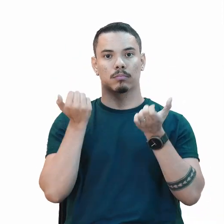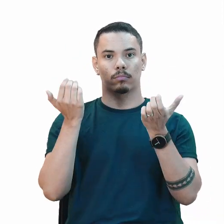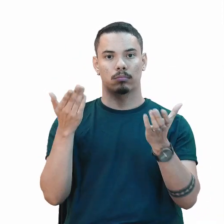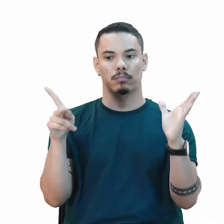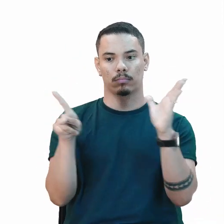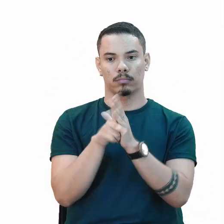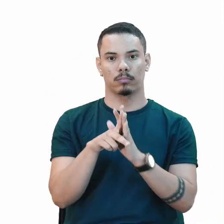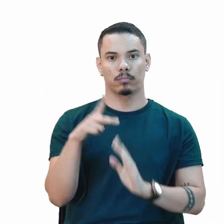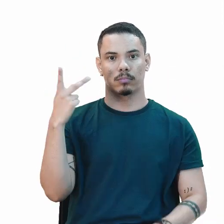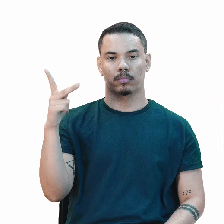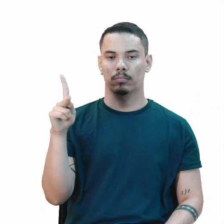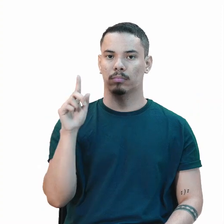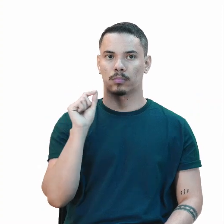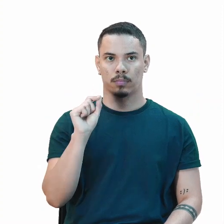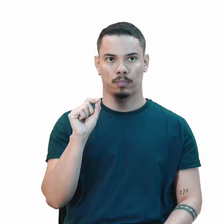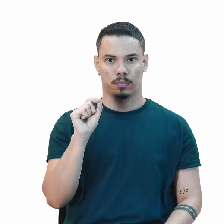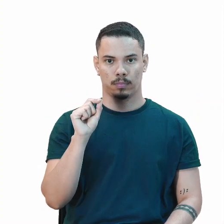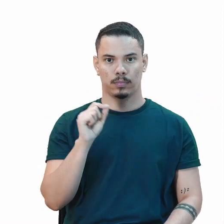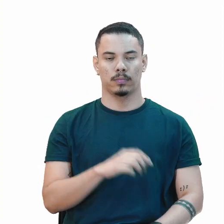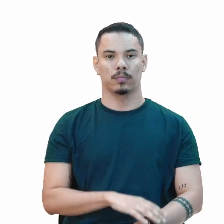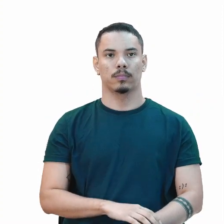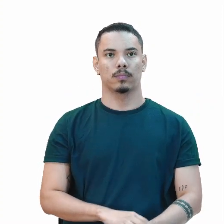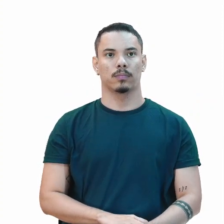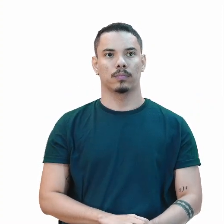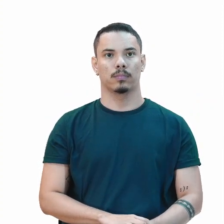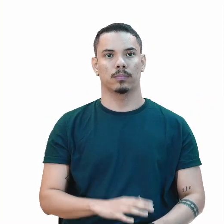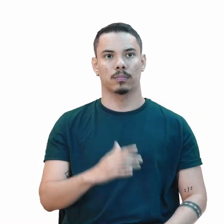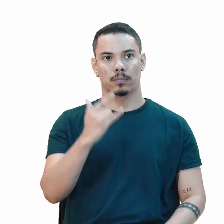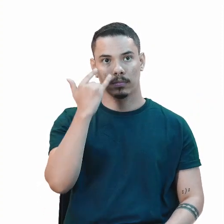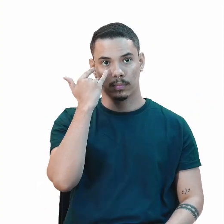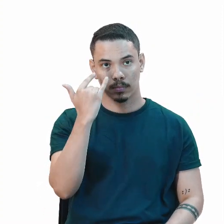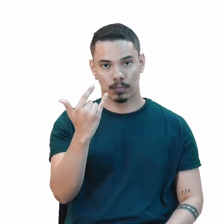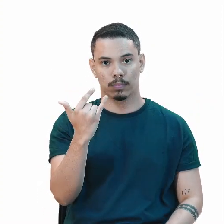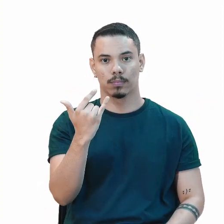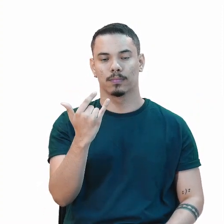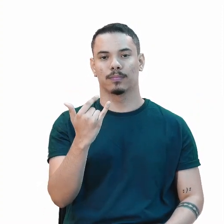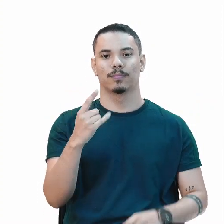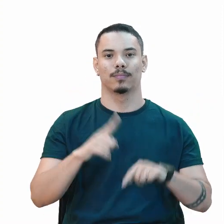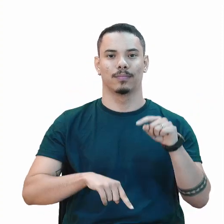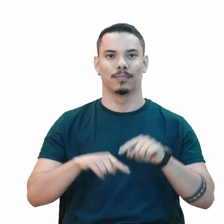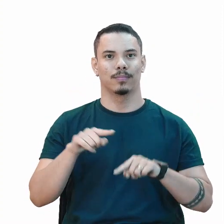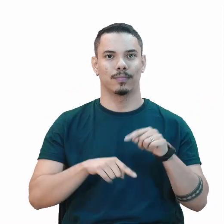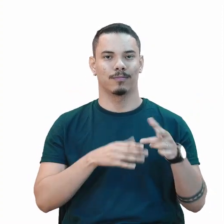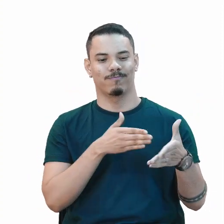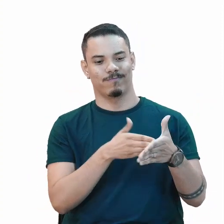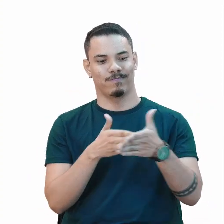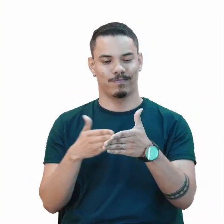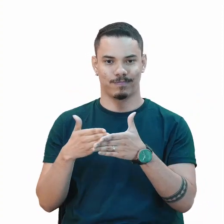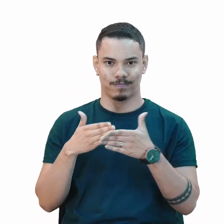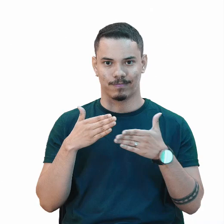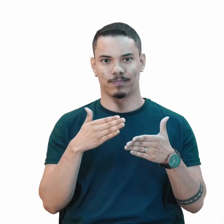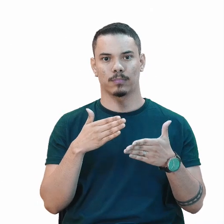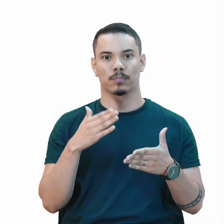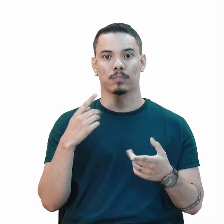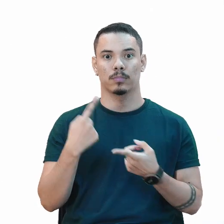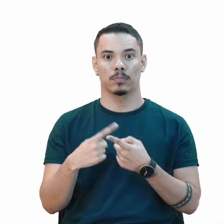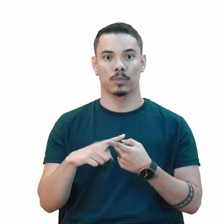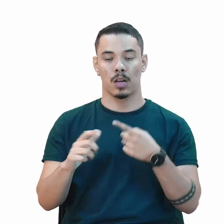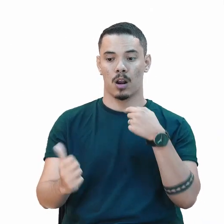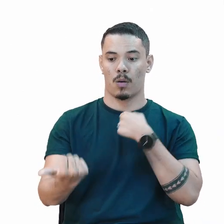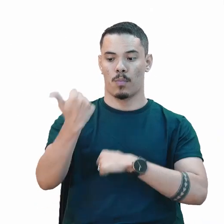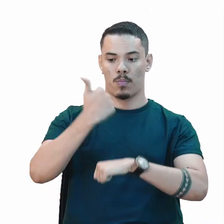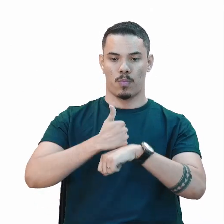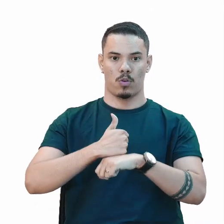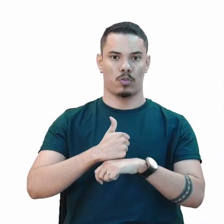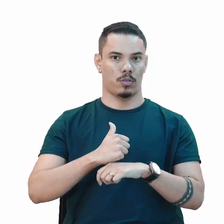ela foi atraída pelas doutrinas e dificuldades autoimpostas pelo estilo de vida